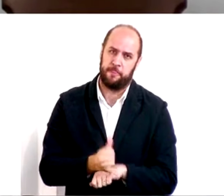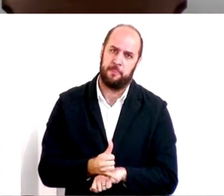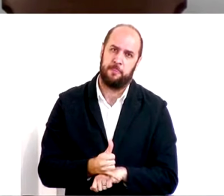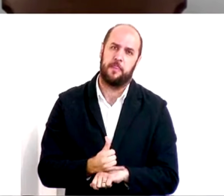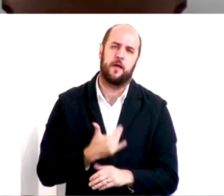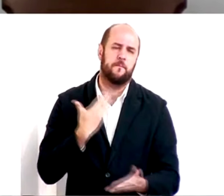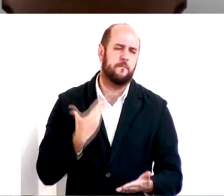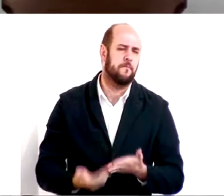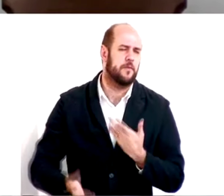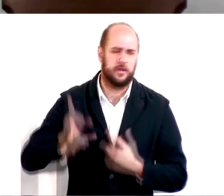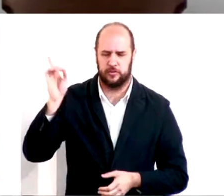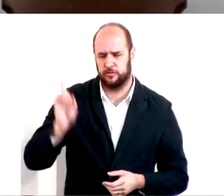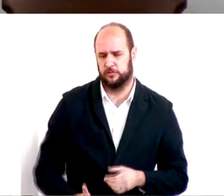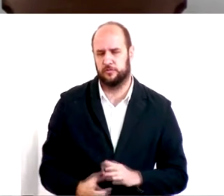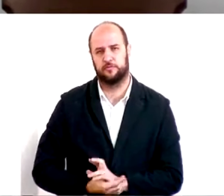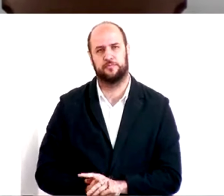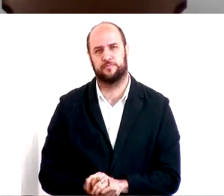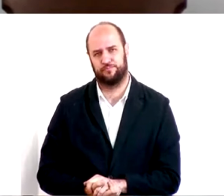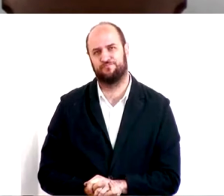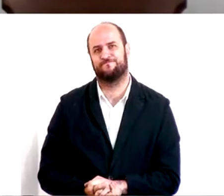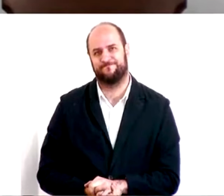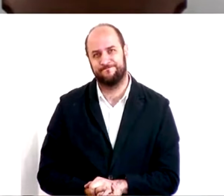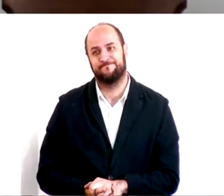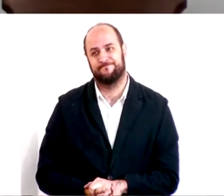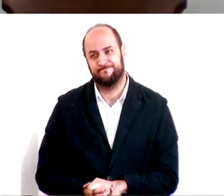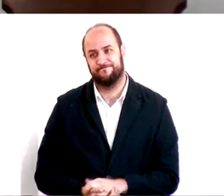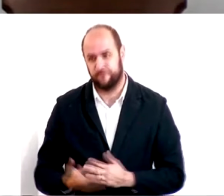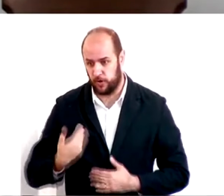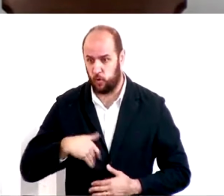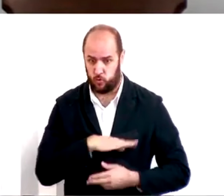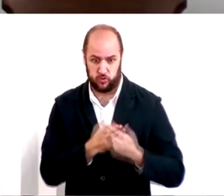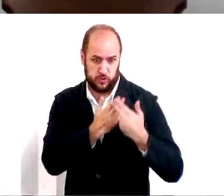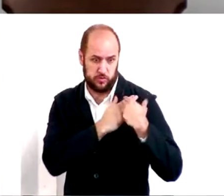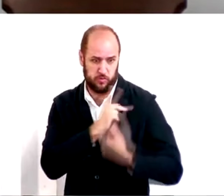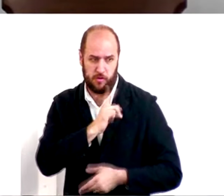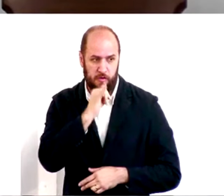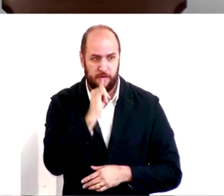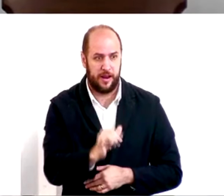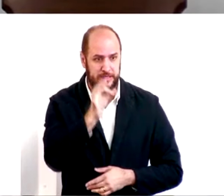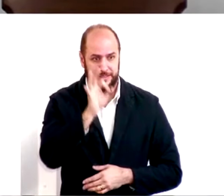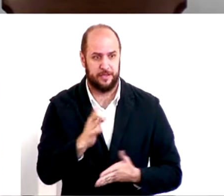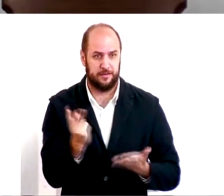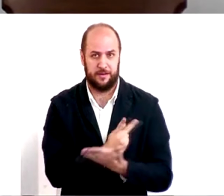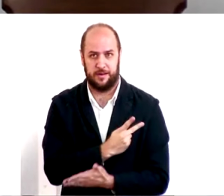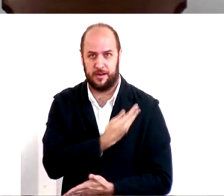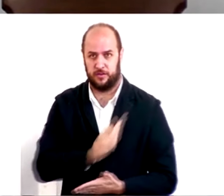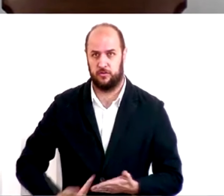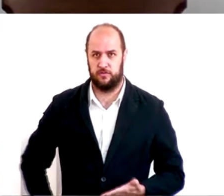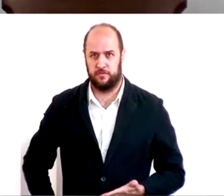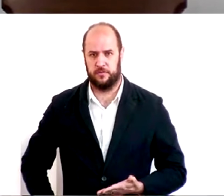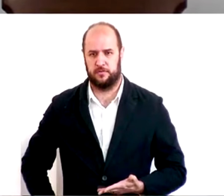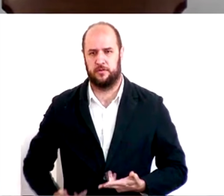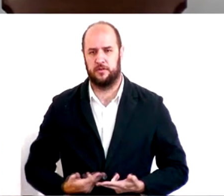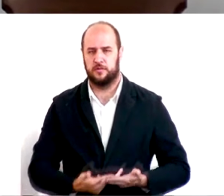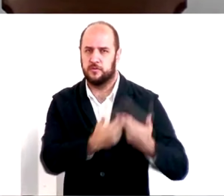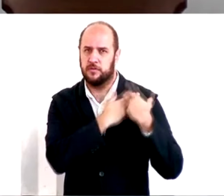os direitos possíveis. Nossa função não é dizer ao governo que é certo e que é errado. Nossa função